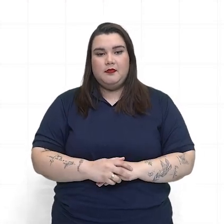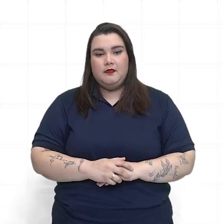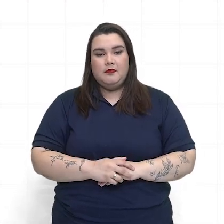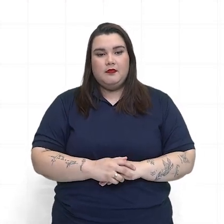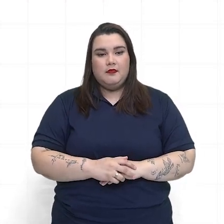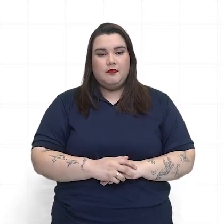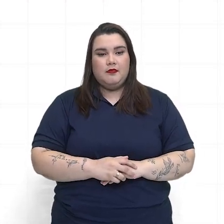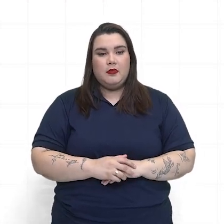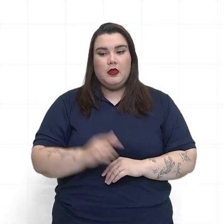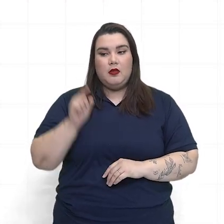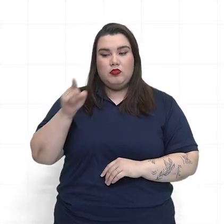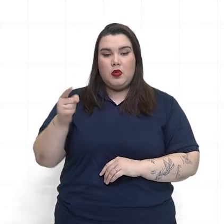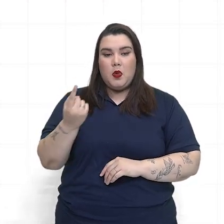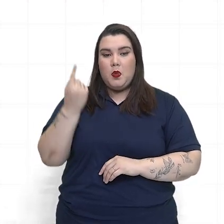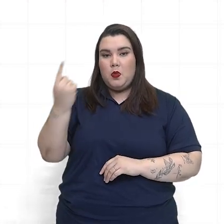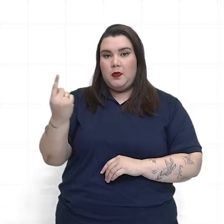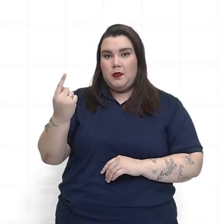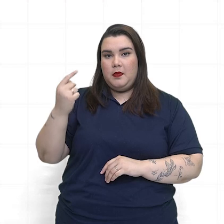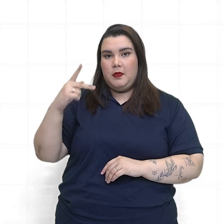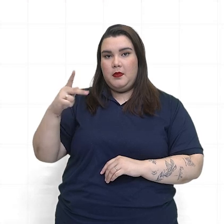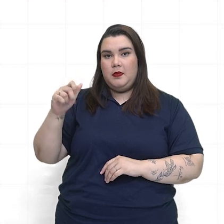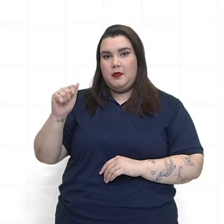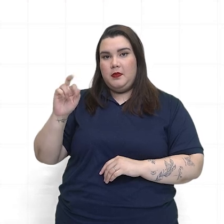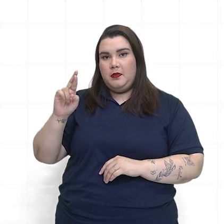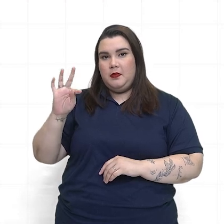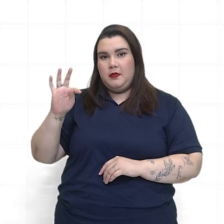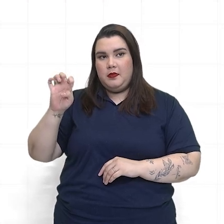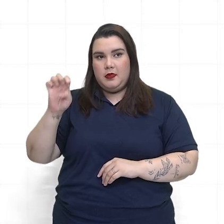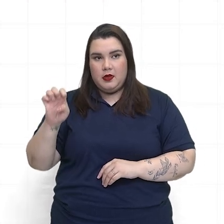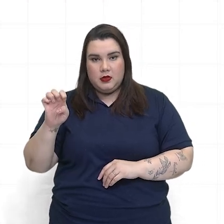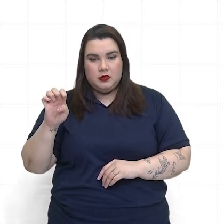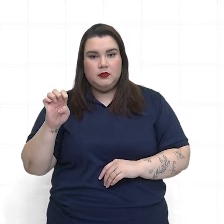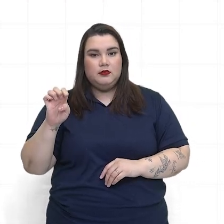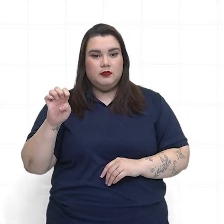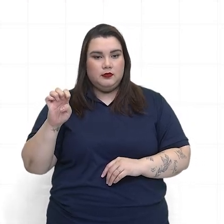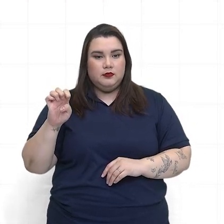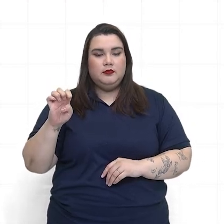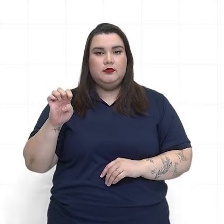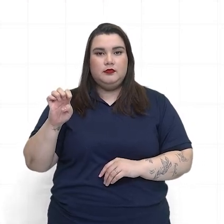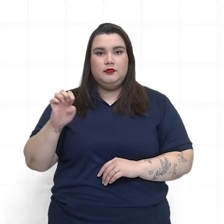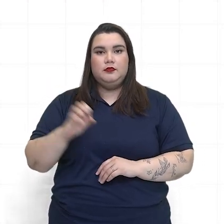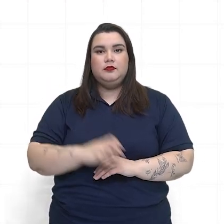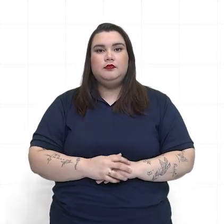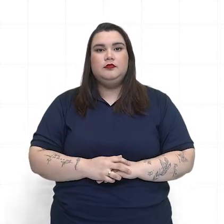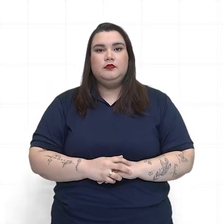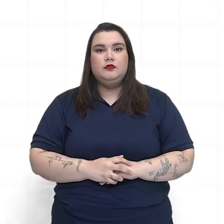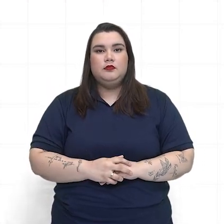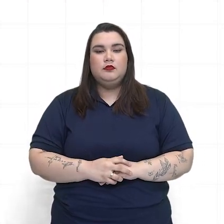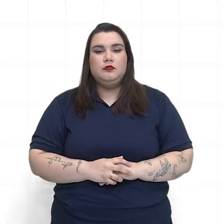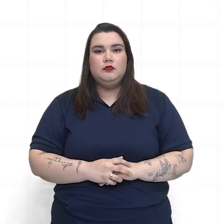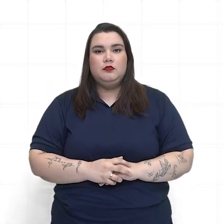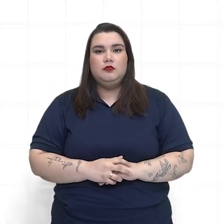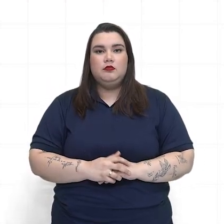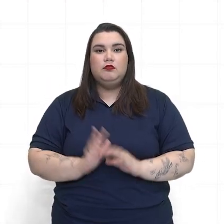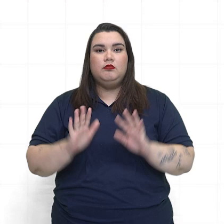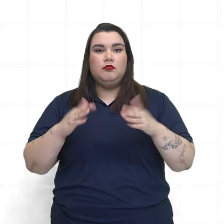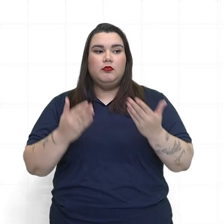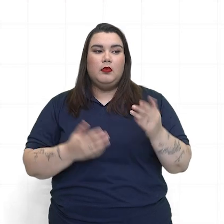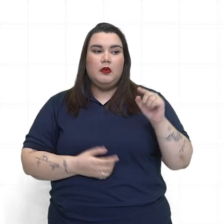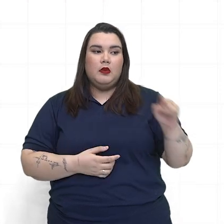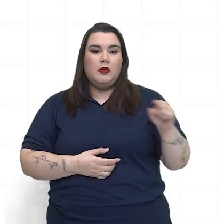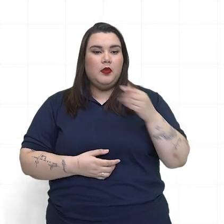Você vai ficar com uma parte, né? Vou escrever aqui em algarismo romano, e